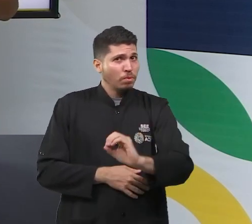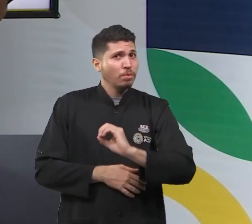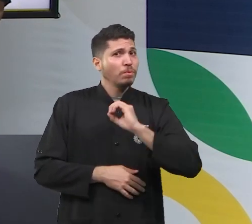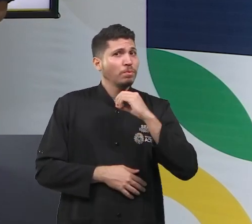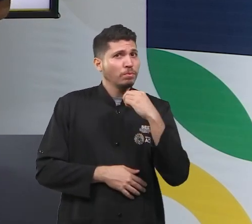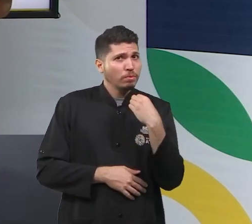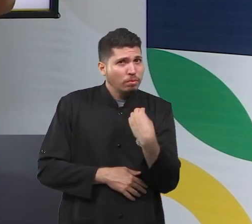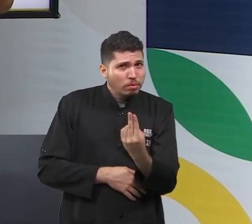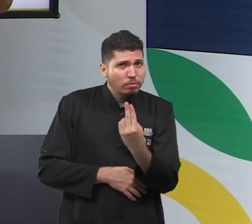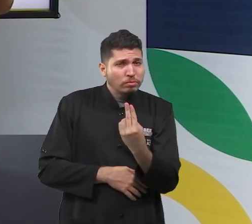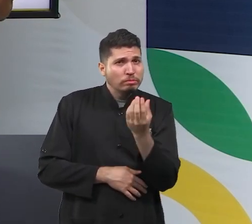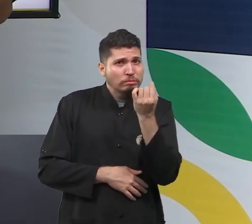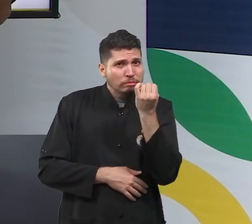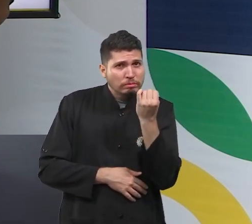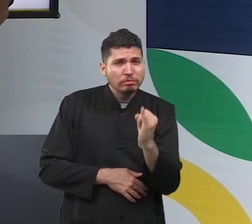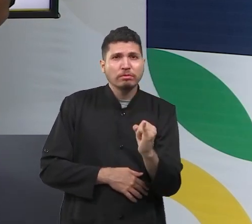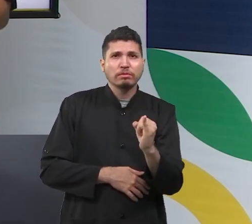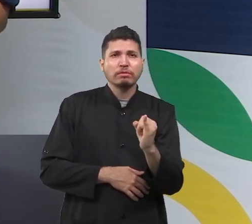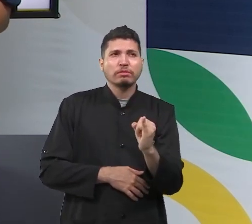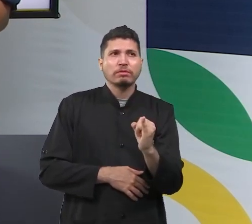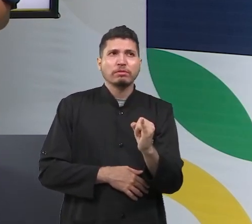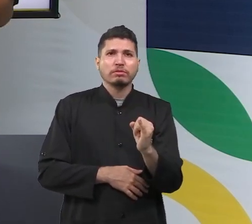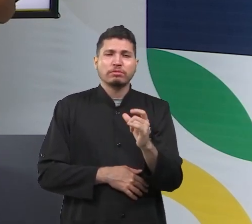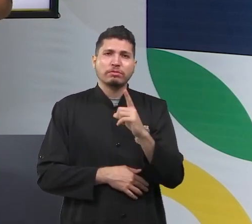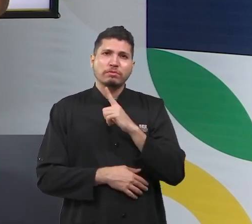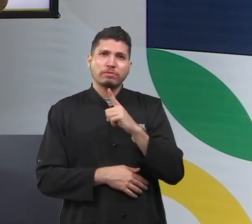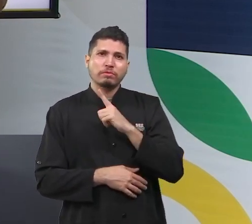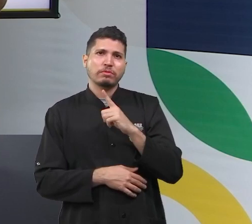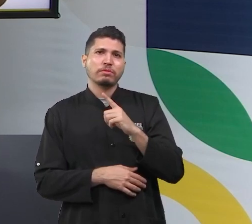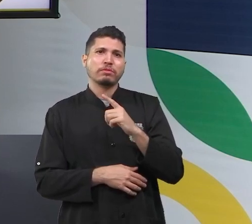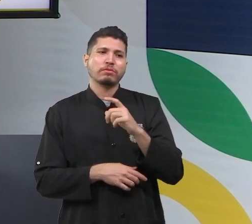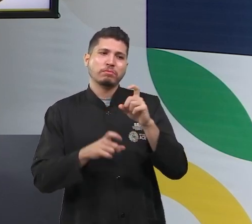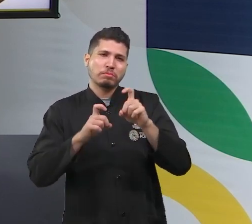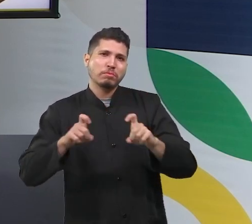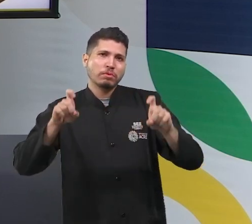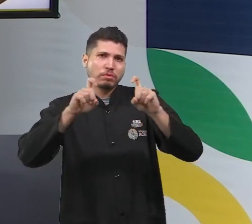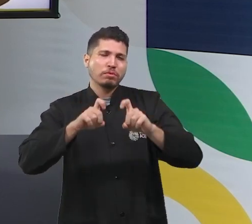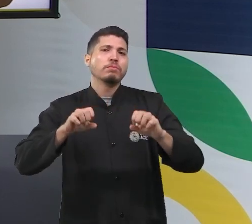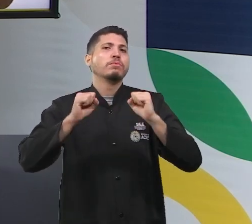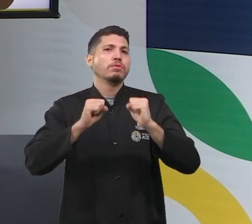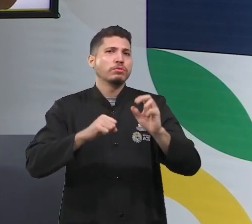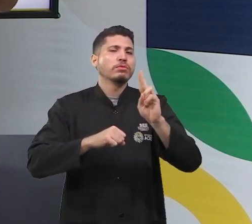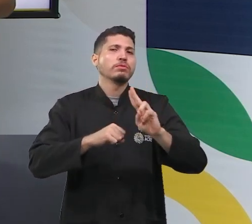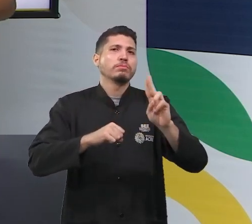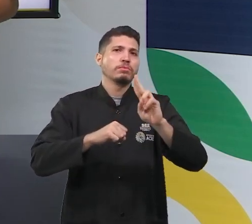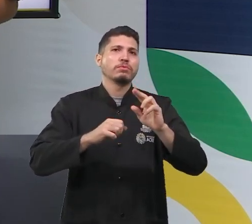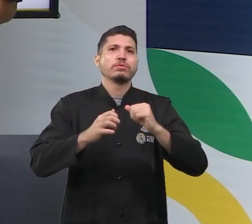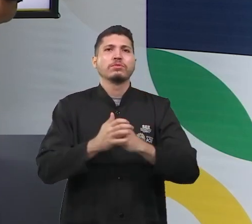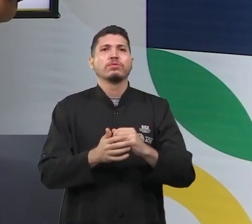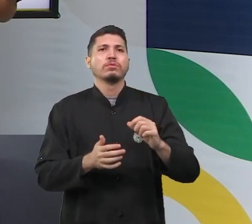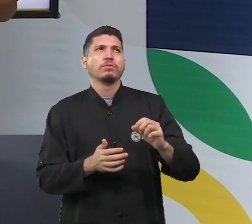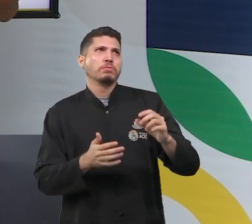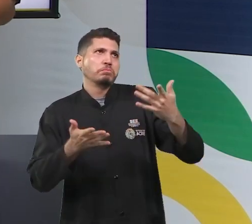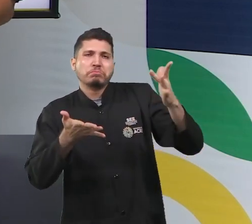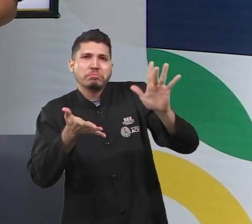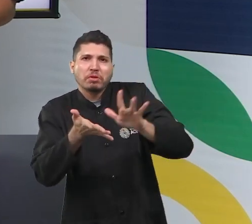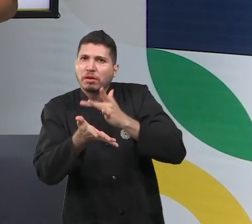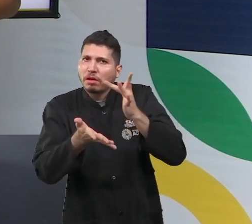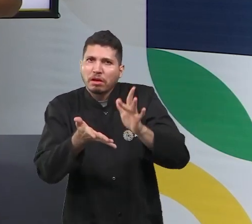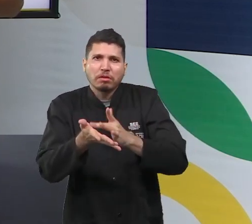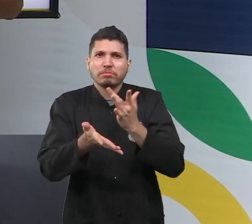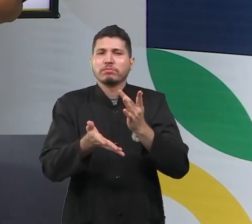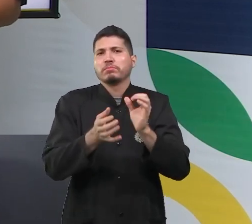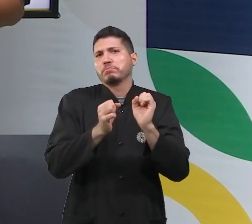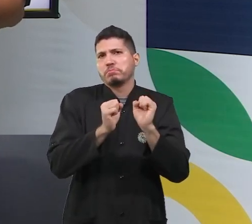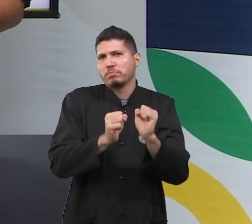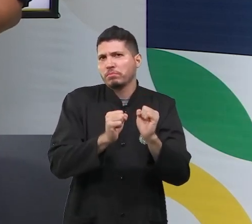tiver condições, use uma planilha do Excel, a partir de um tablet, de um computador,